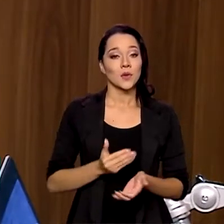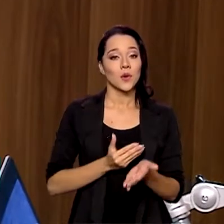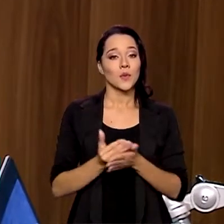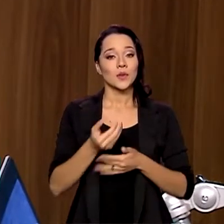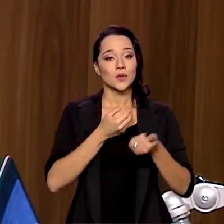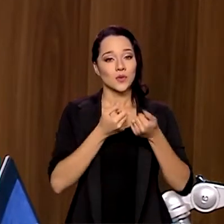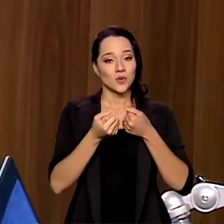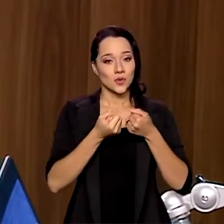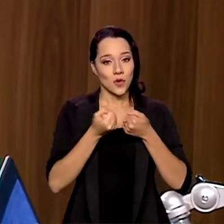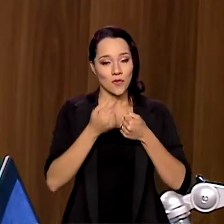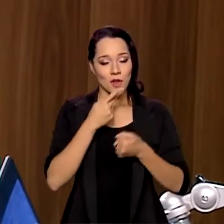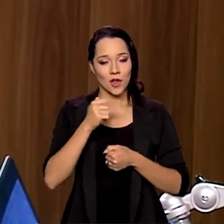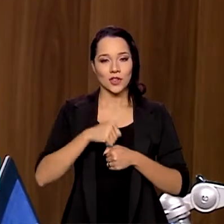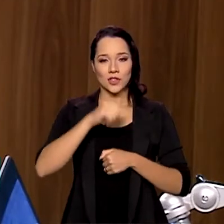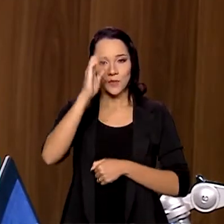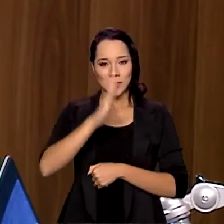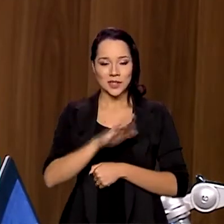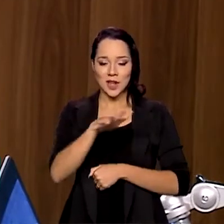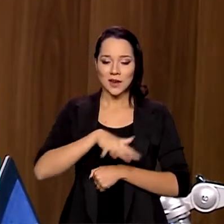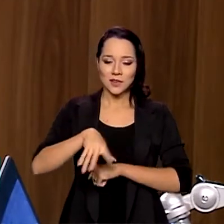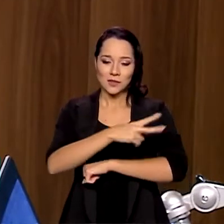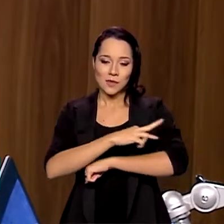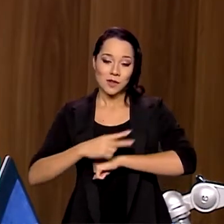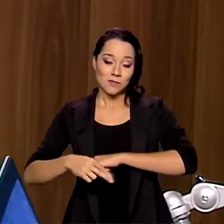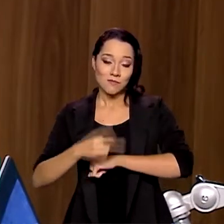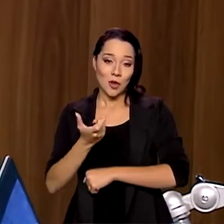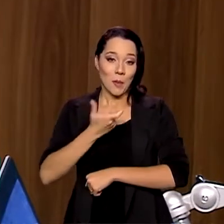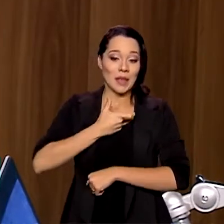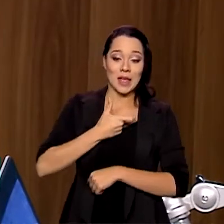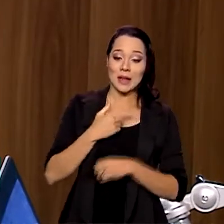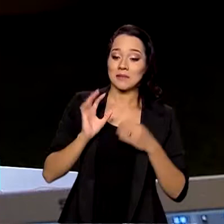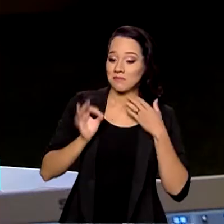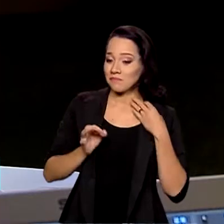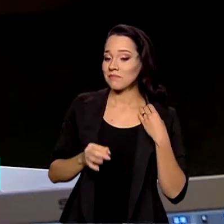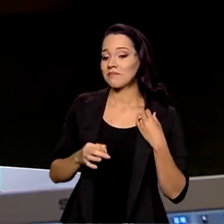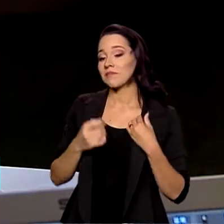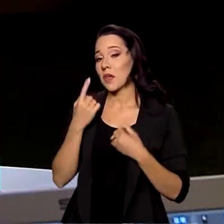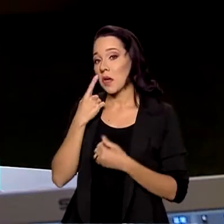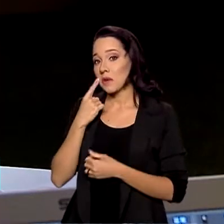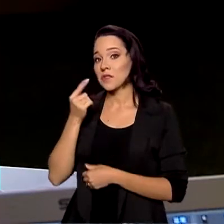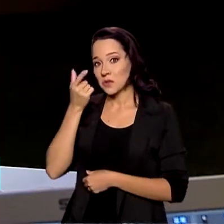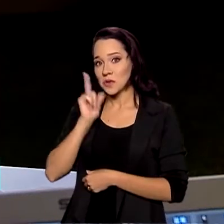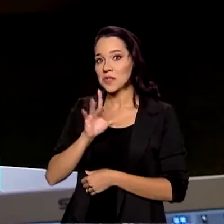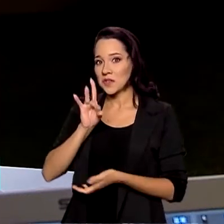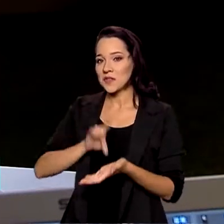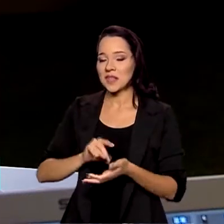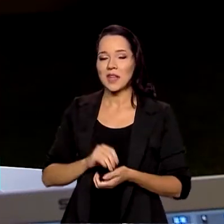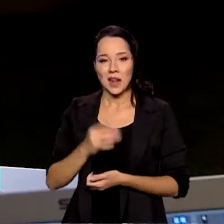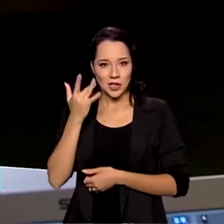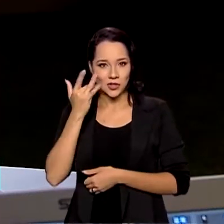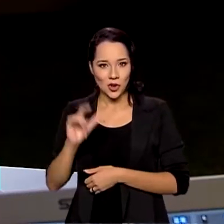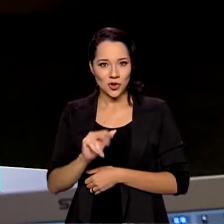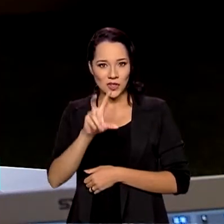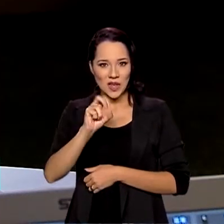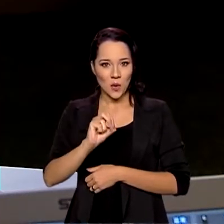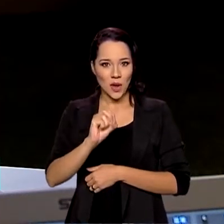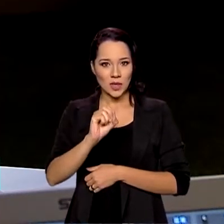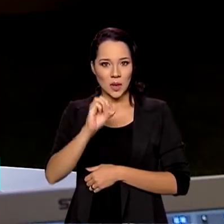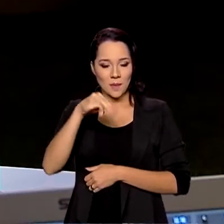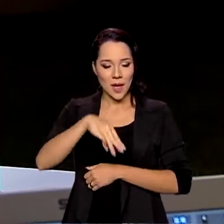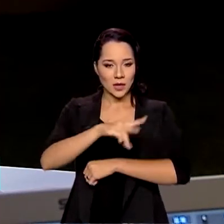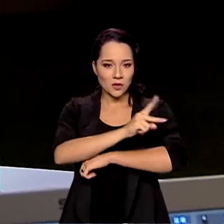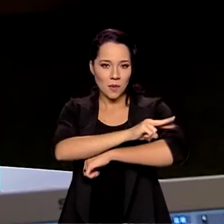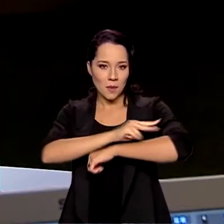jornal a gente falou aqui que tinha brasileiro na água com chance de medalhas, né, Miguelzinho? É verdade. Olha, faturamos mesmo. Além de ouro nos 50 metros livre